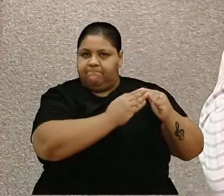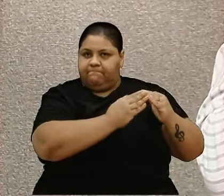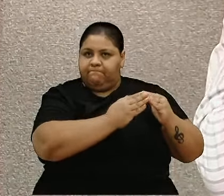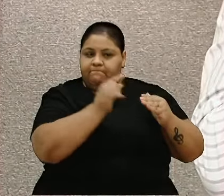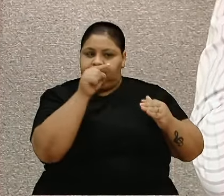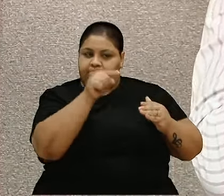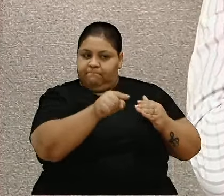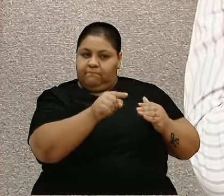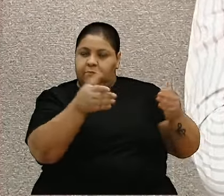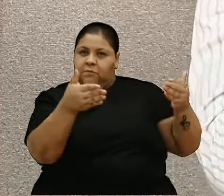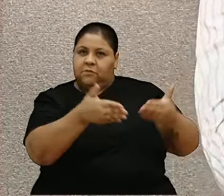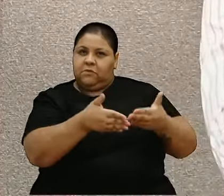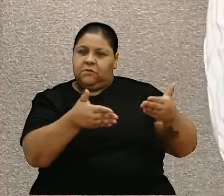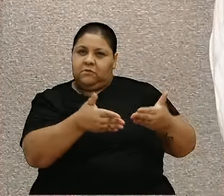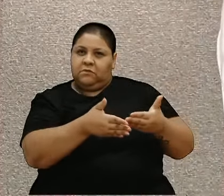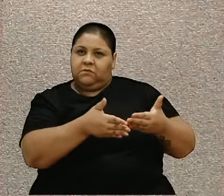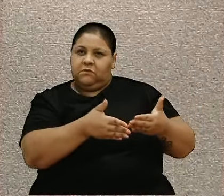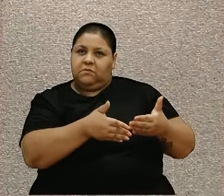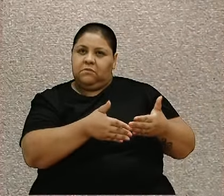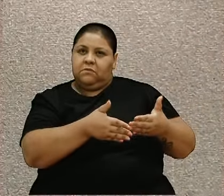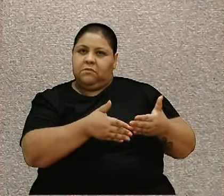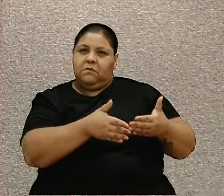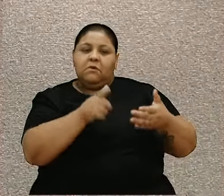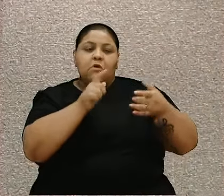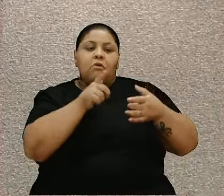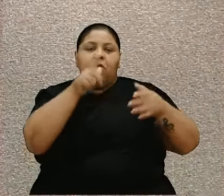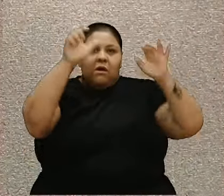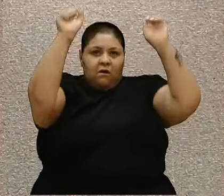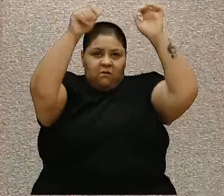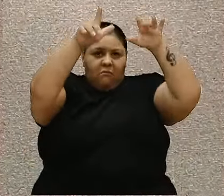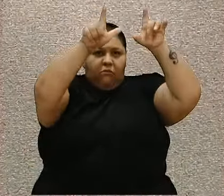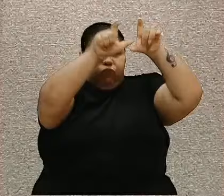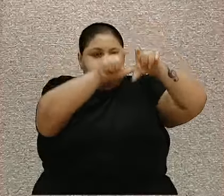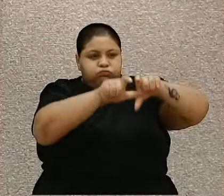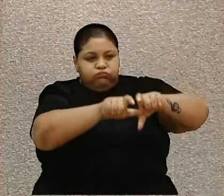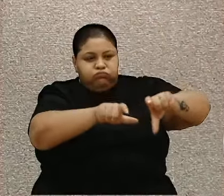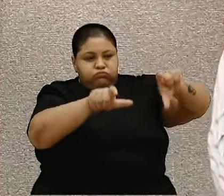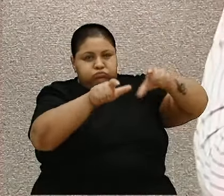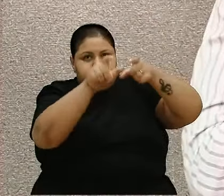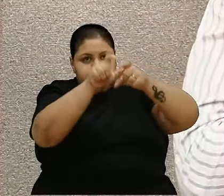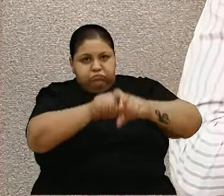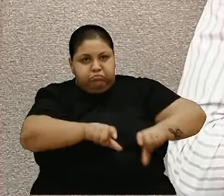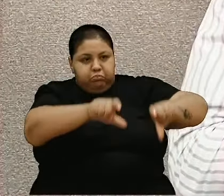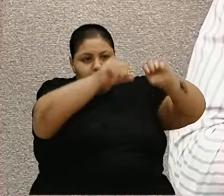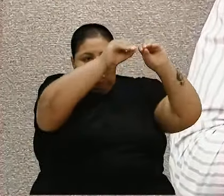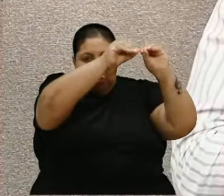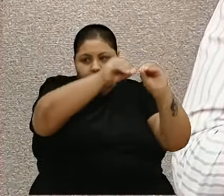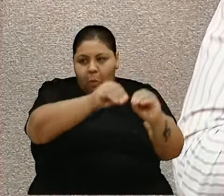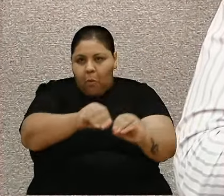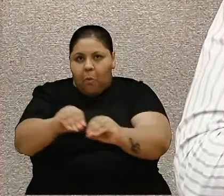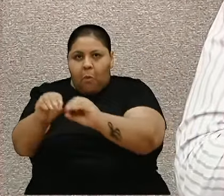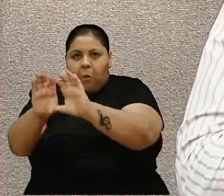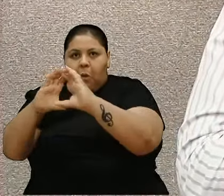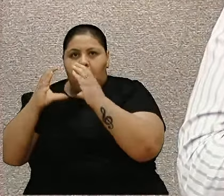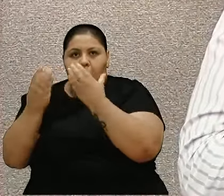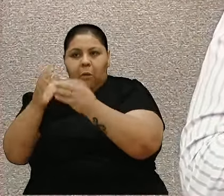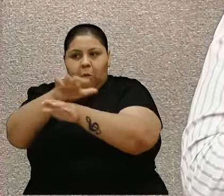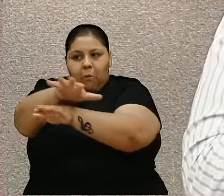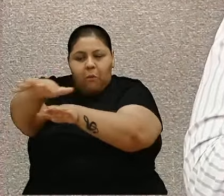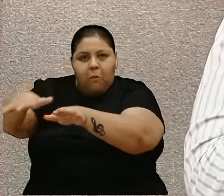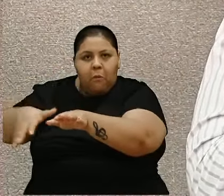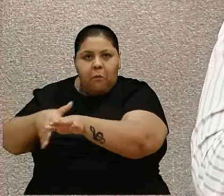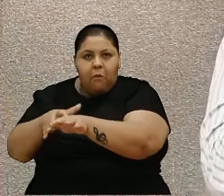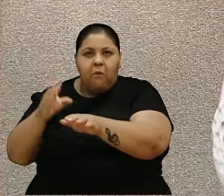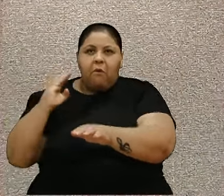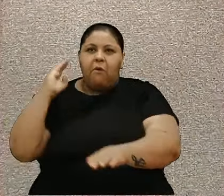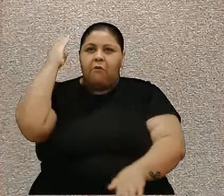acabou que agora canaliza toda a água da chuva para as comunidades existentes da região. Lá na localidade Nossa